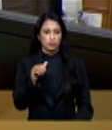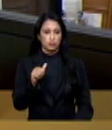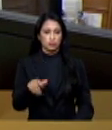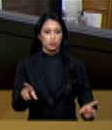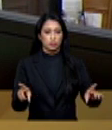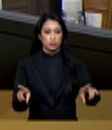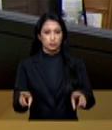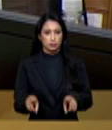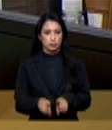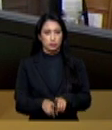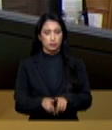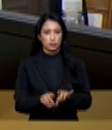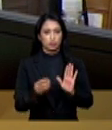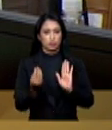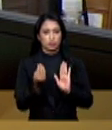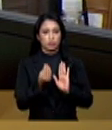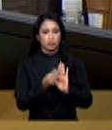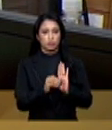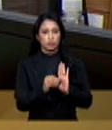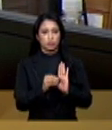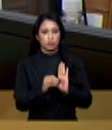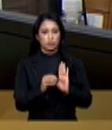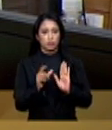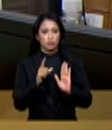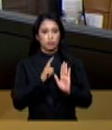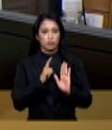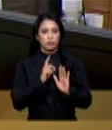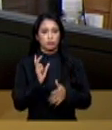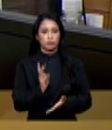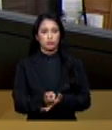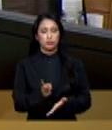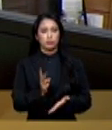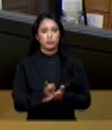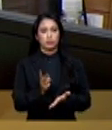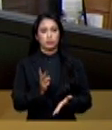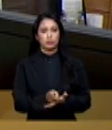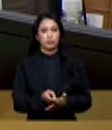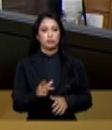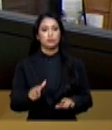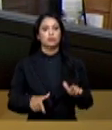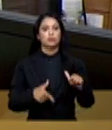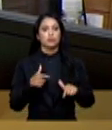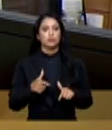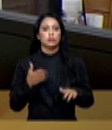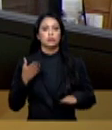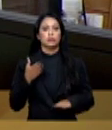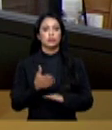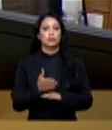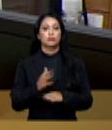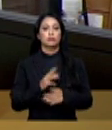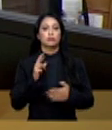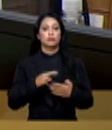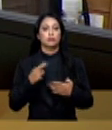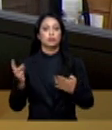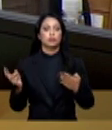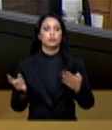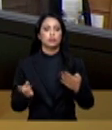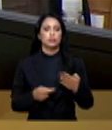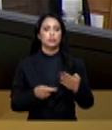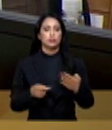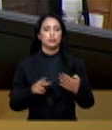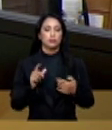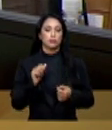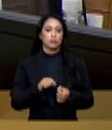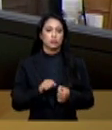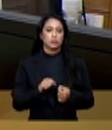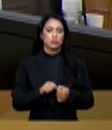também o dispositivo segundo o qual a manutenção das condições e do acesso aos recursos de